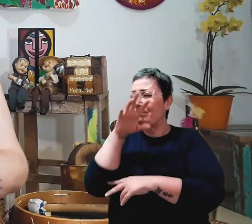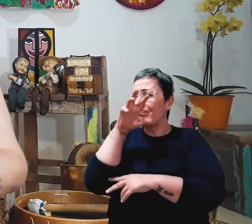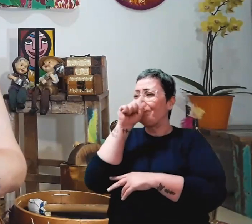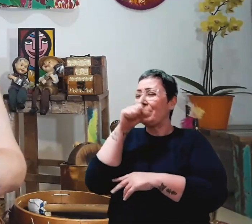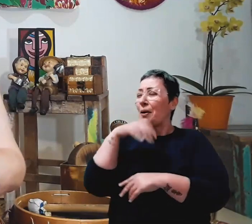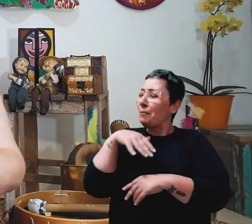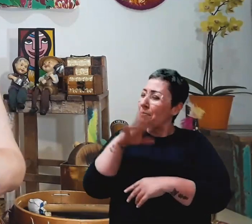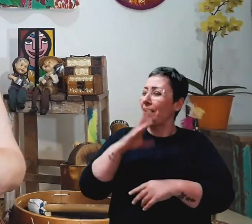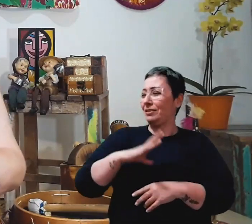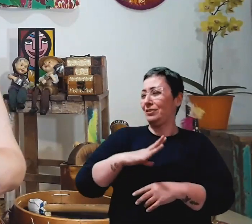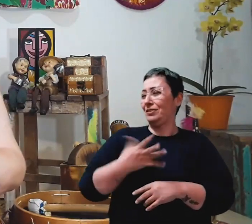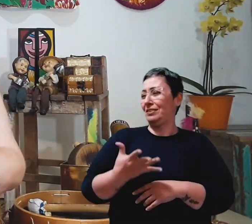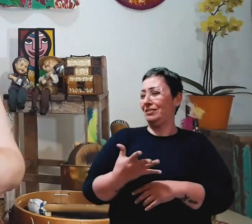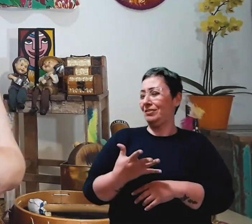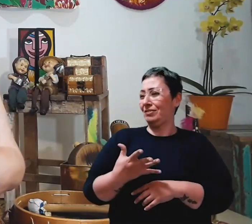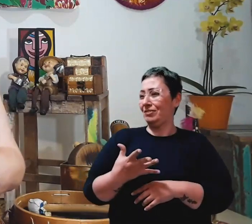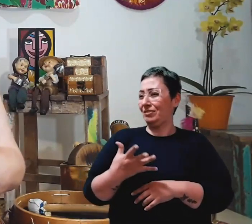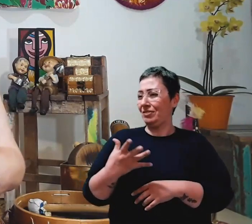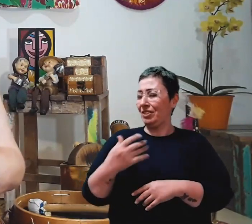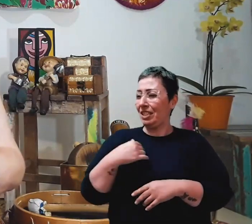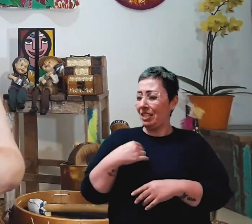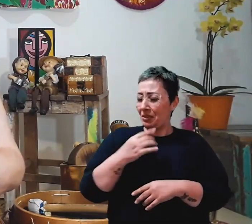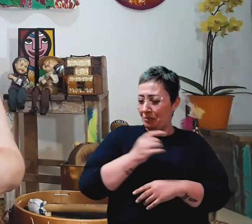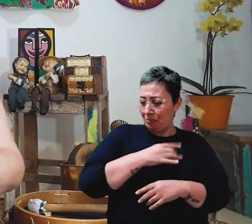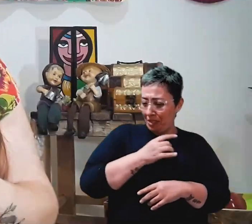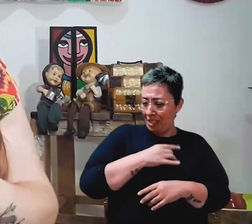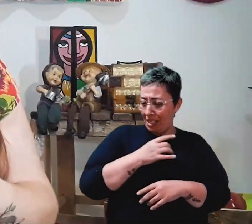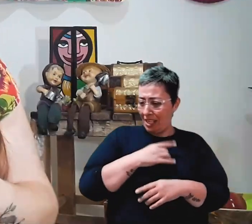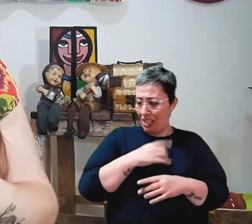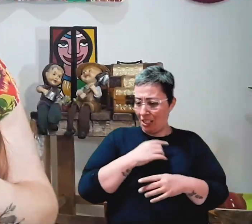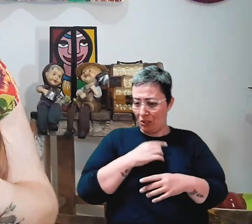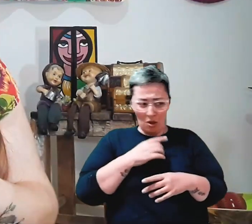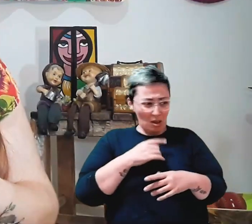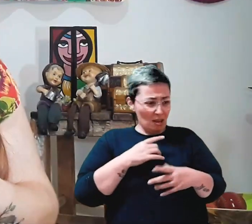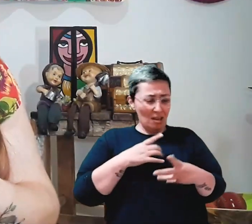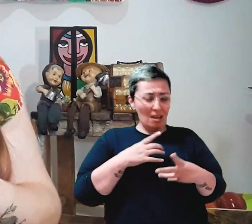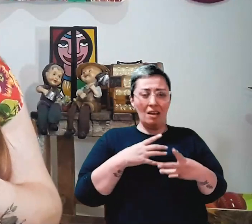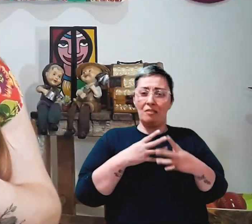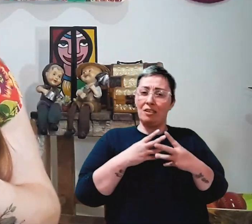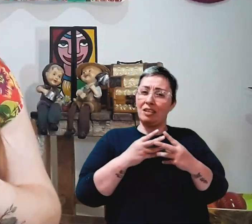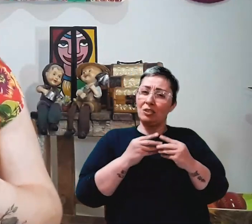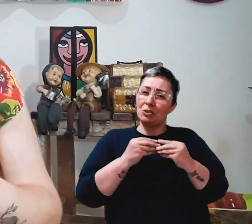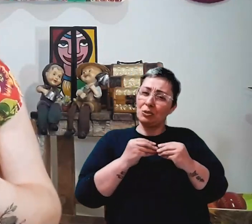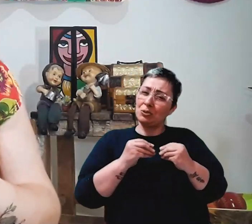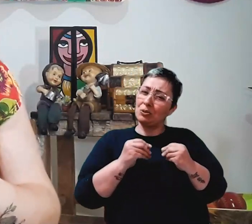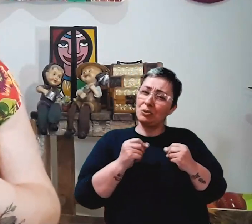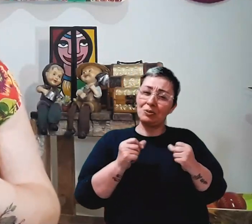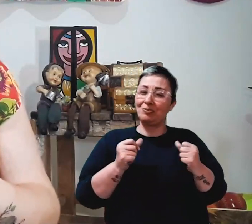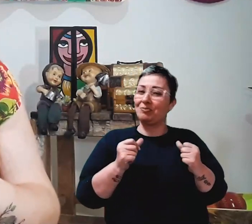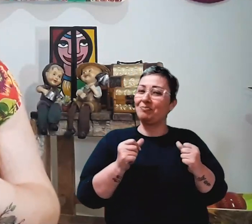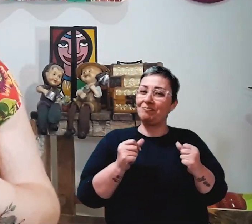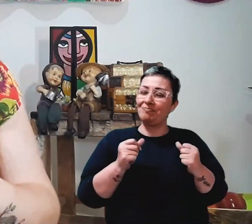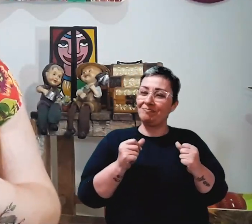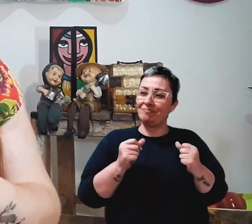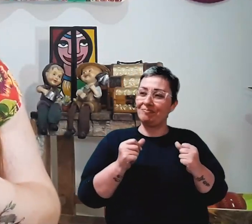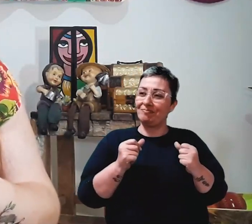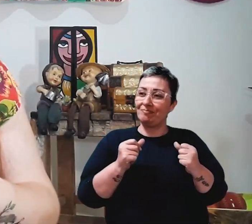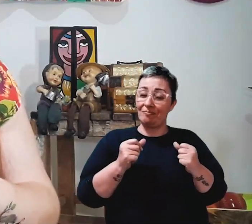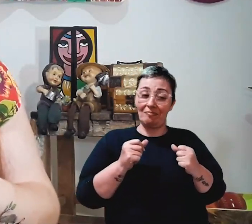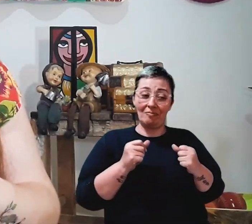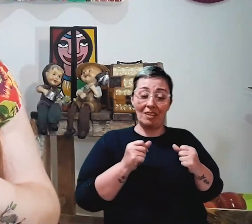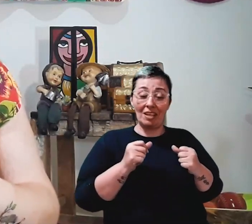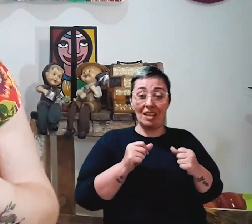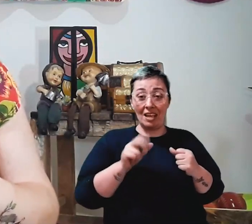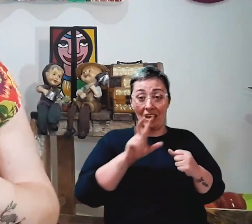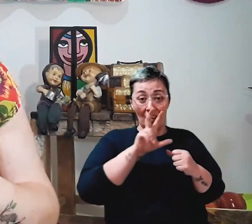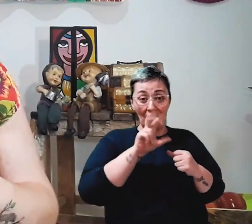mais coragem. E o meu medo, que é tão grandão, fica pequenininho. E a minha avó